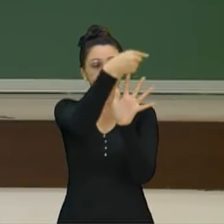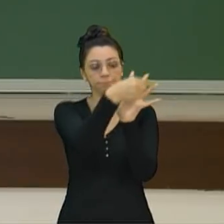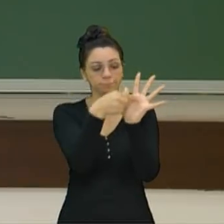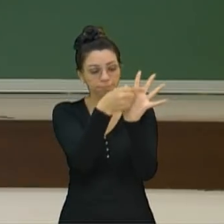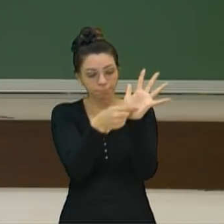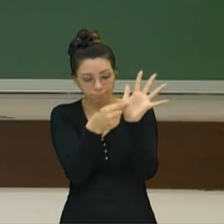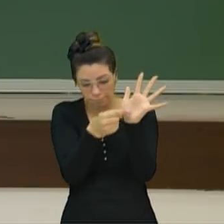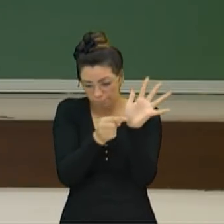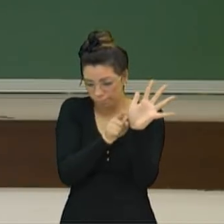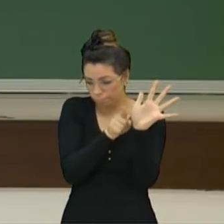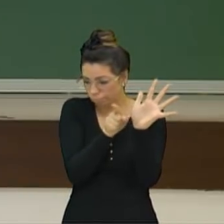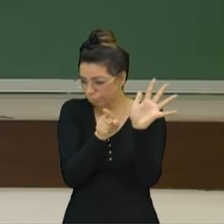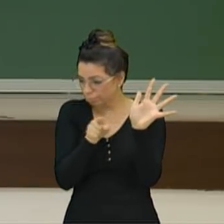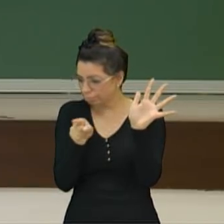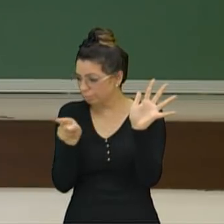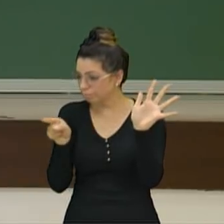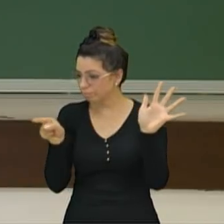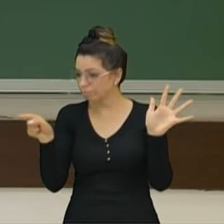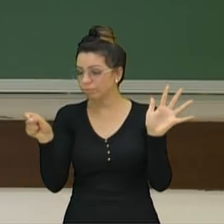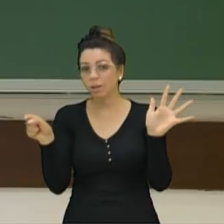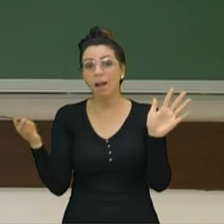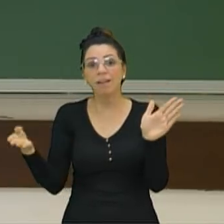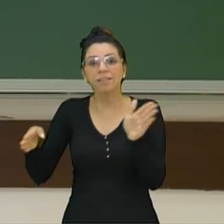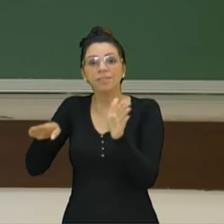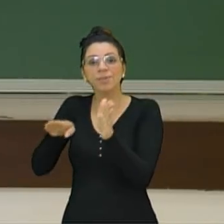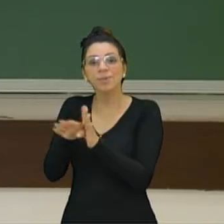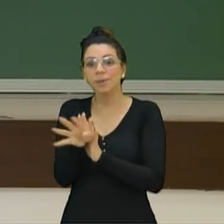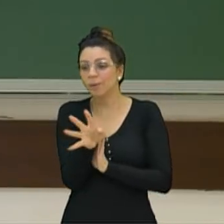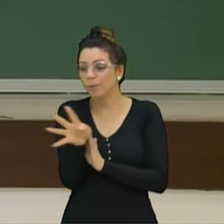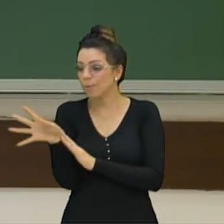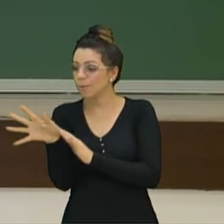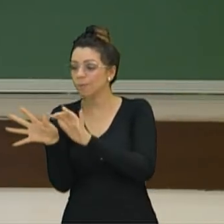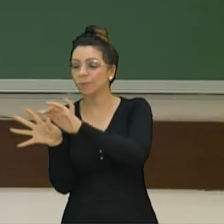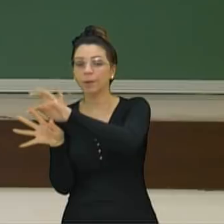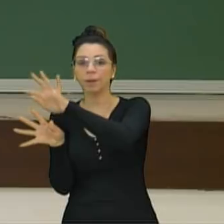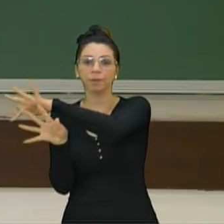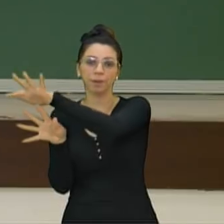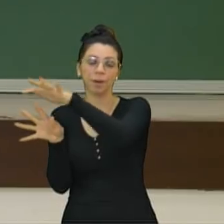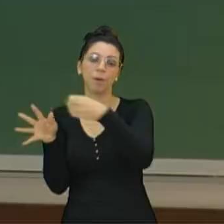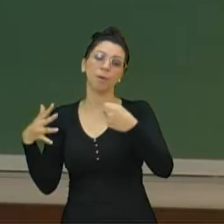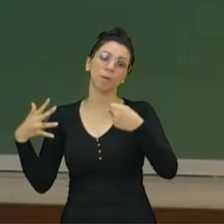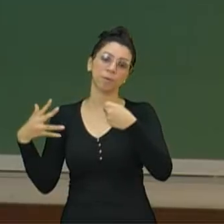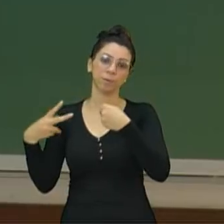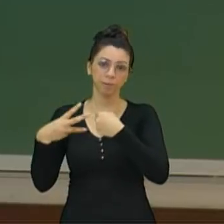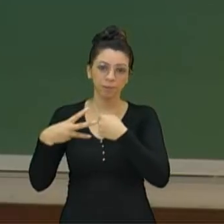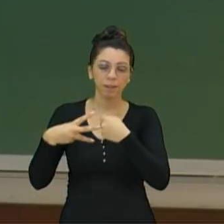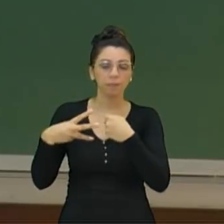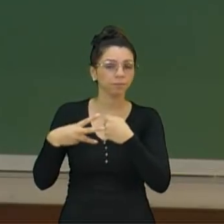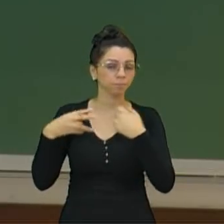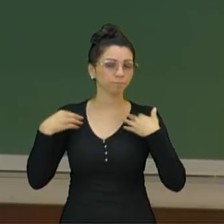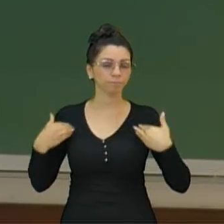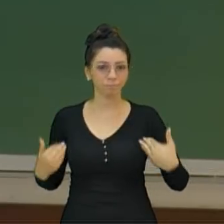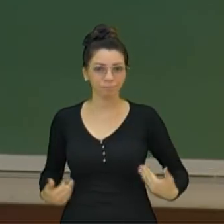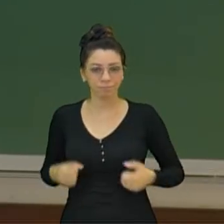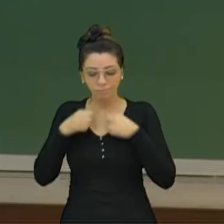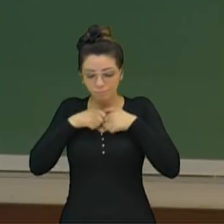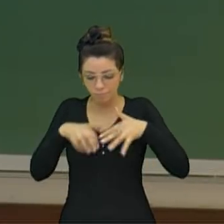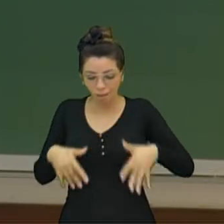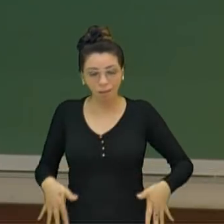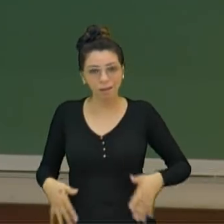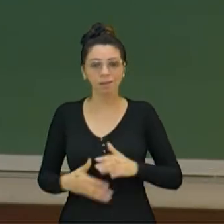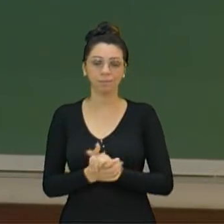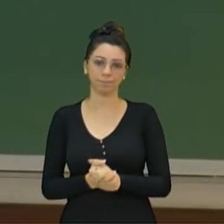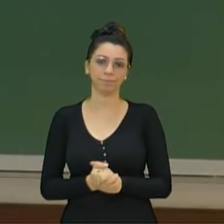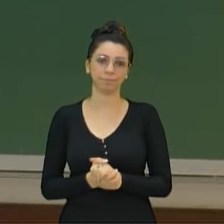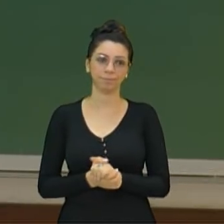suas terminações, essa informação vai para um outro neurônio ou para uma célula do nosso corpo. Lembrou as 3 partes?